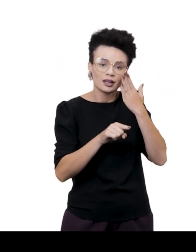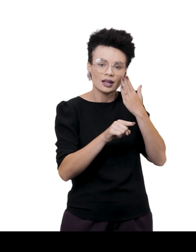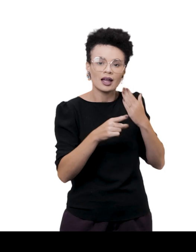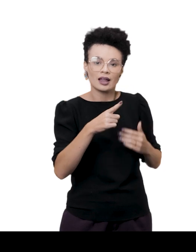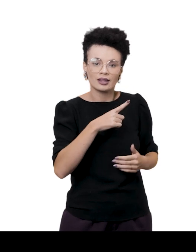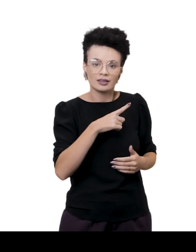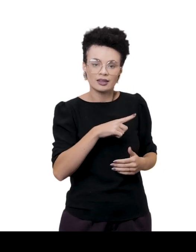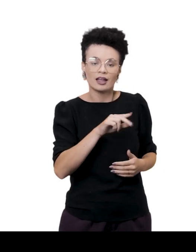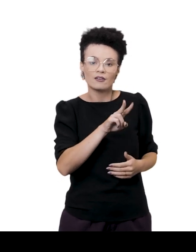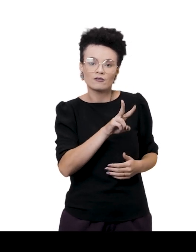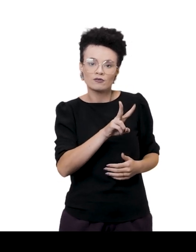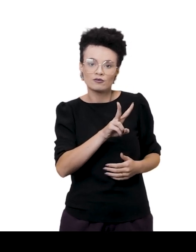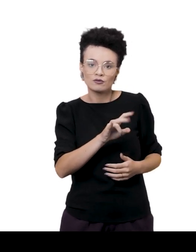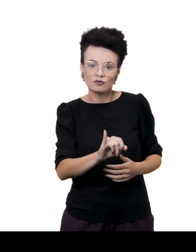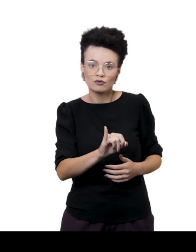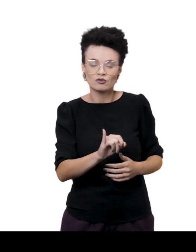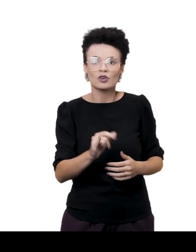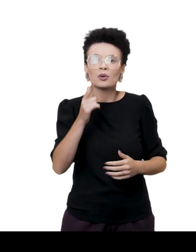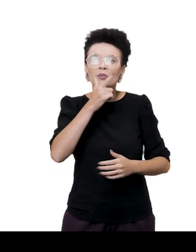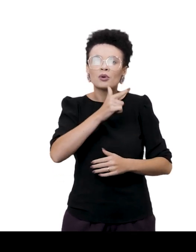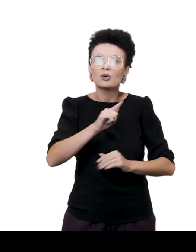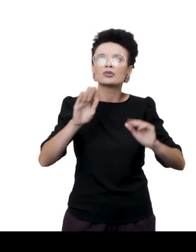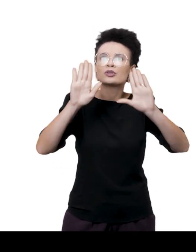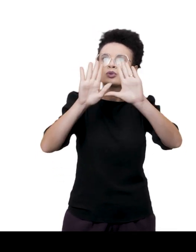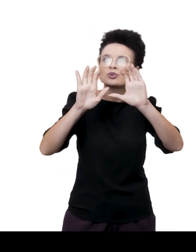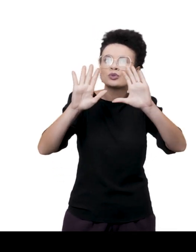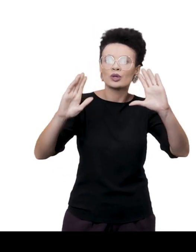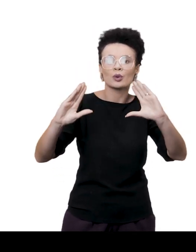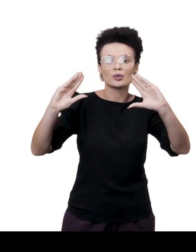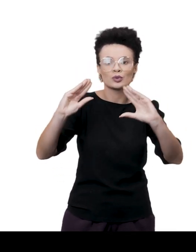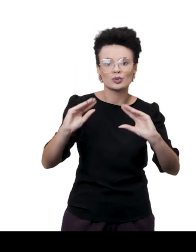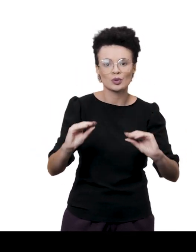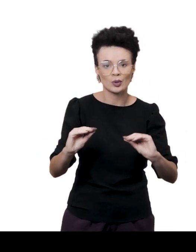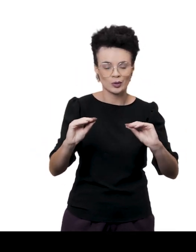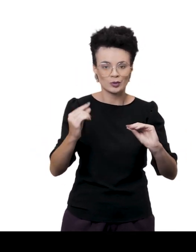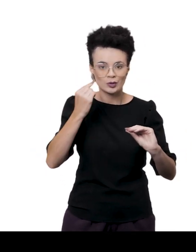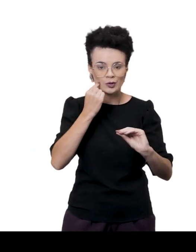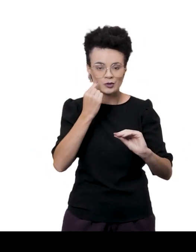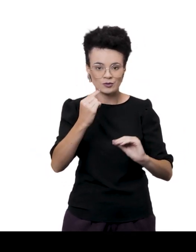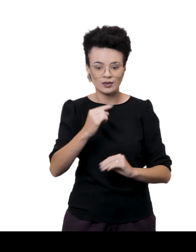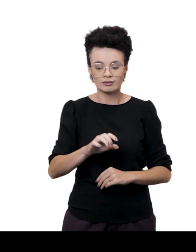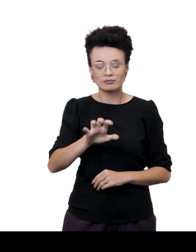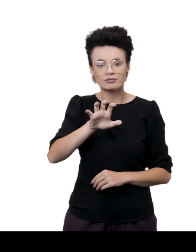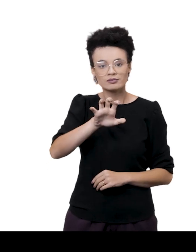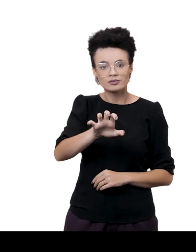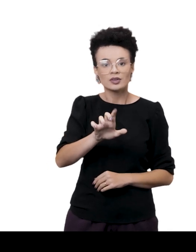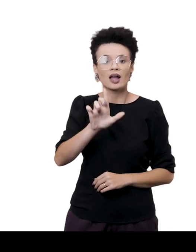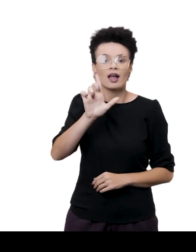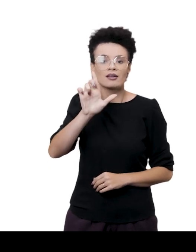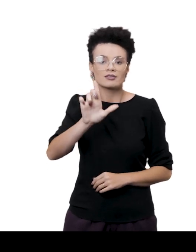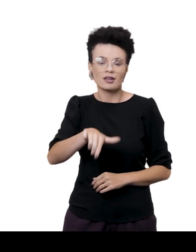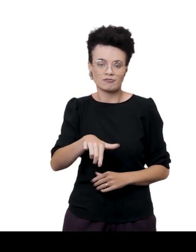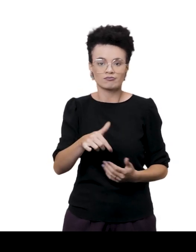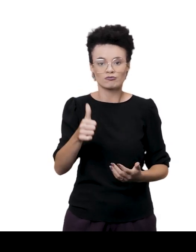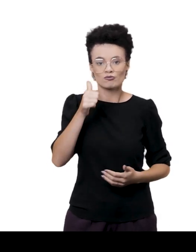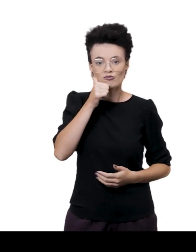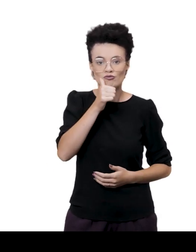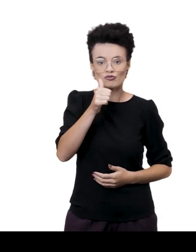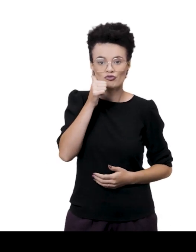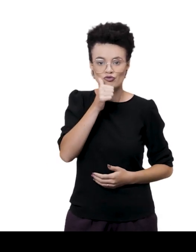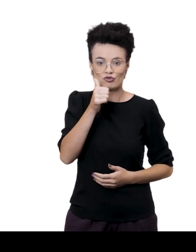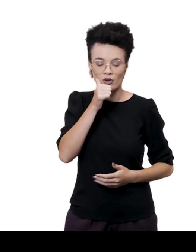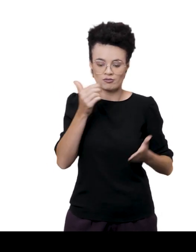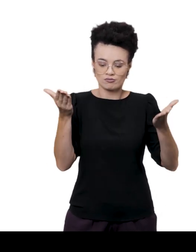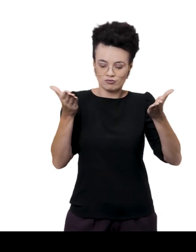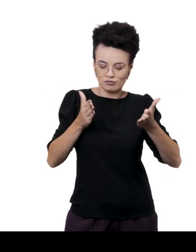de blocos de cor que delineiam um paredão montanhoso entre o mar e o céu noturno. No centro da cena,